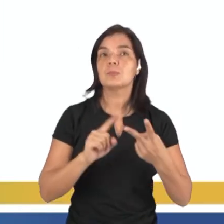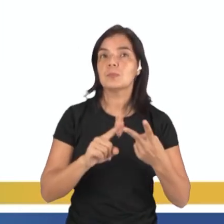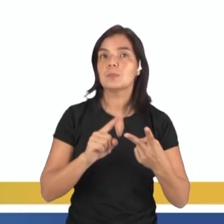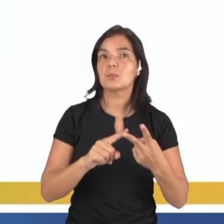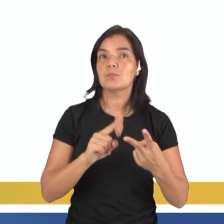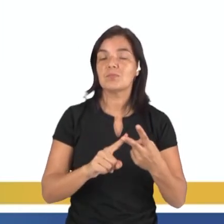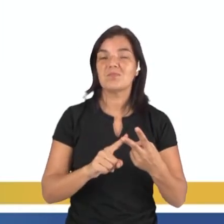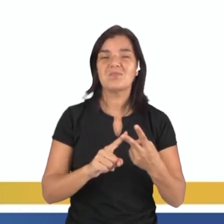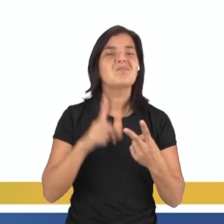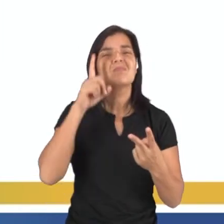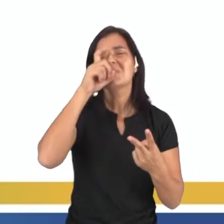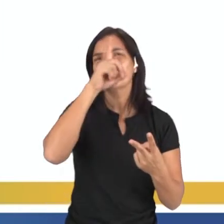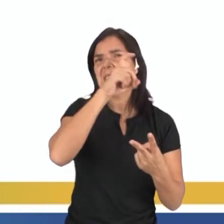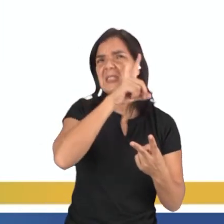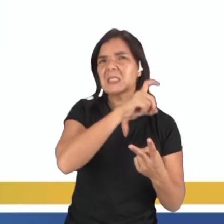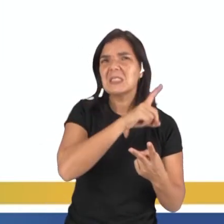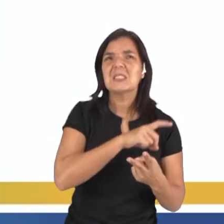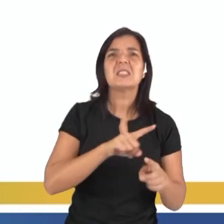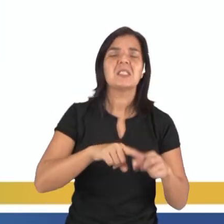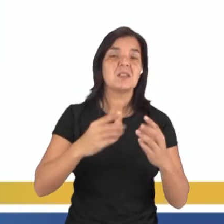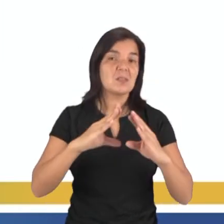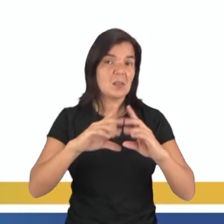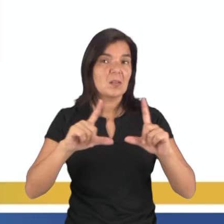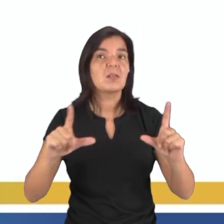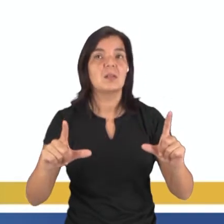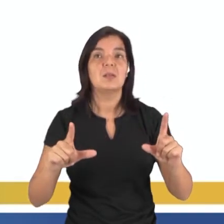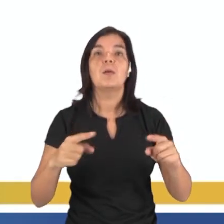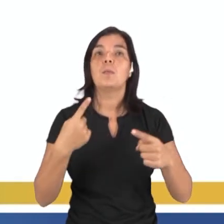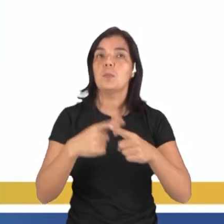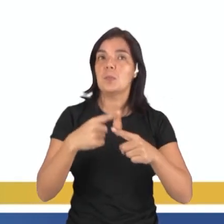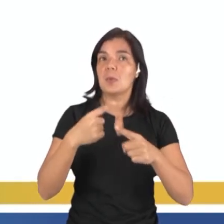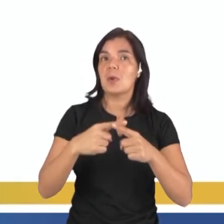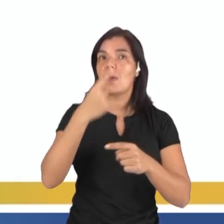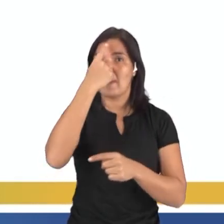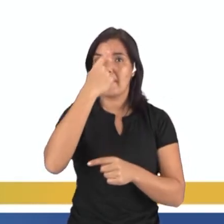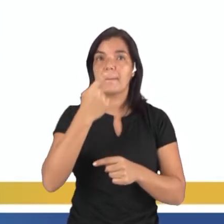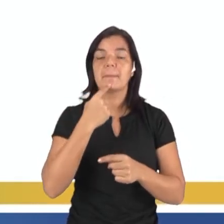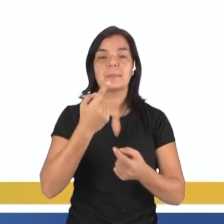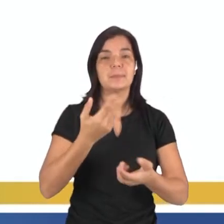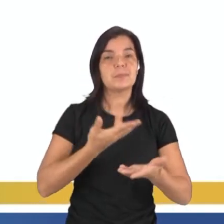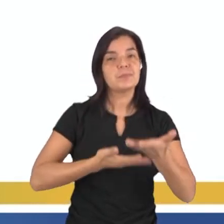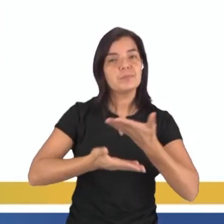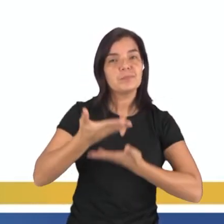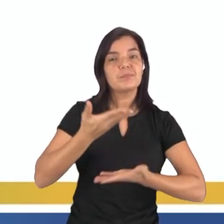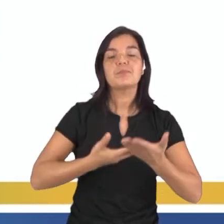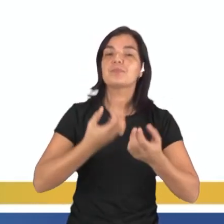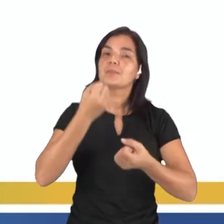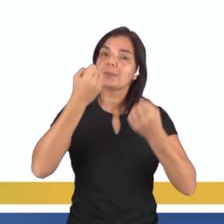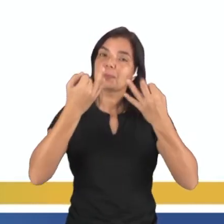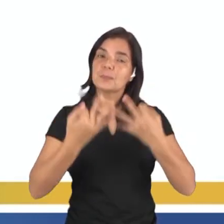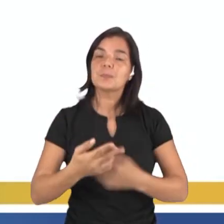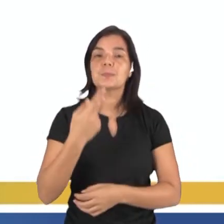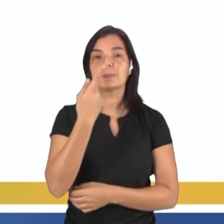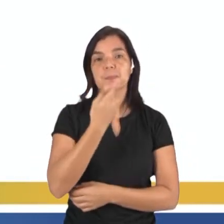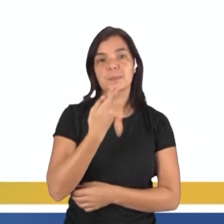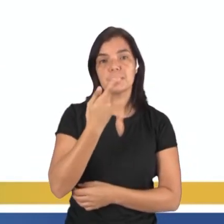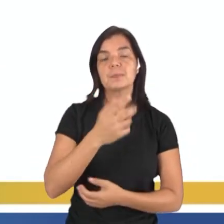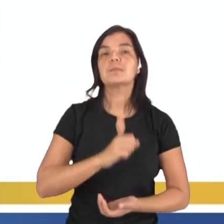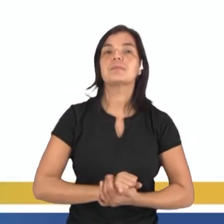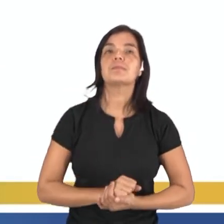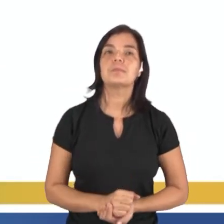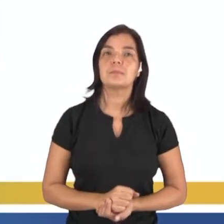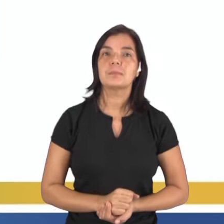abordando. 2. Não sejam complexas. Deve estar claro o porquê da imagem estar selecionada à sua